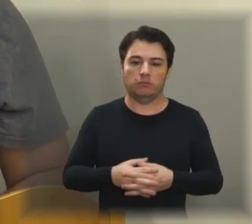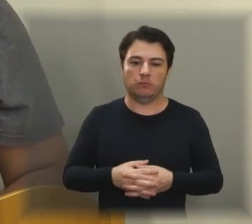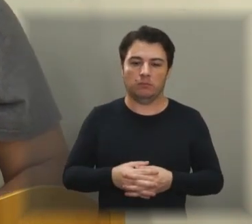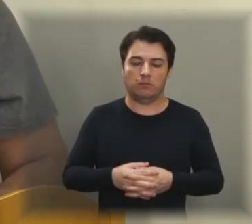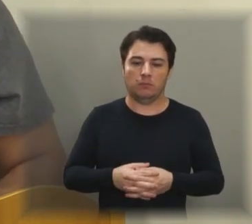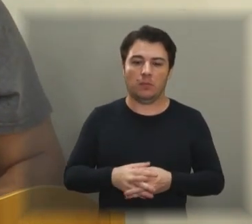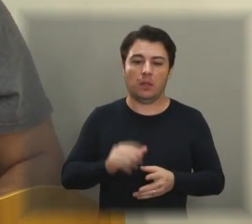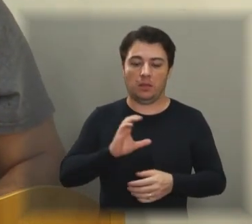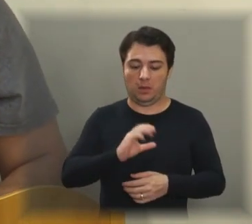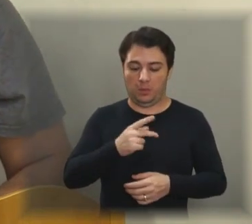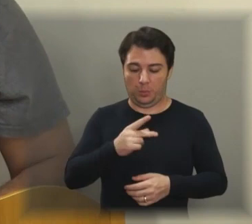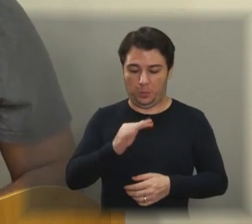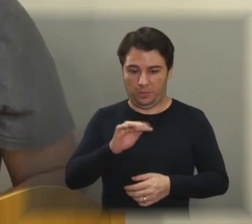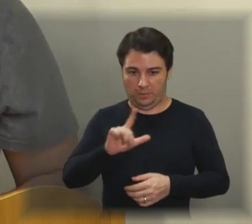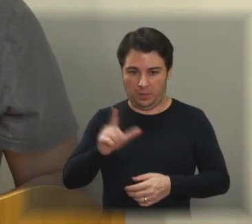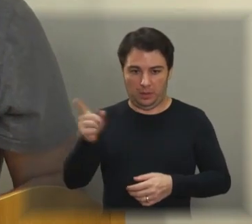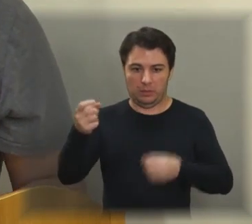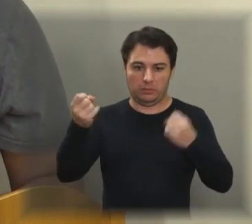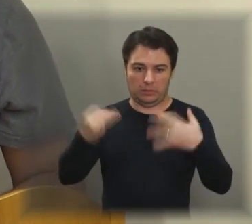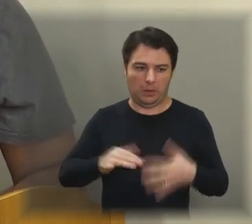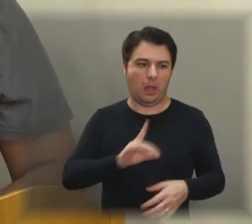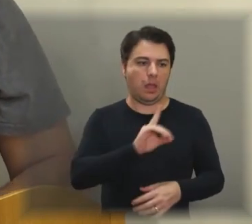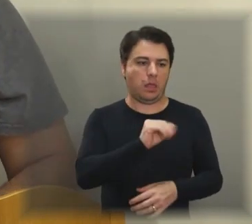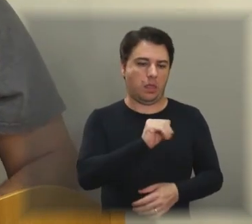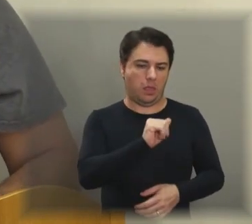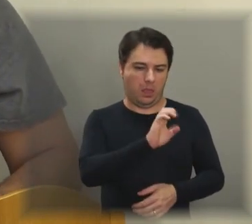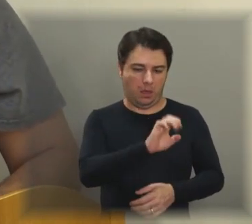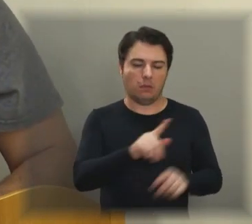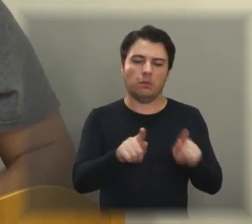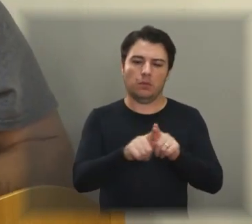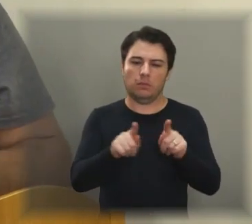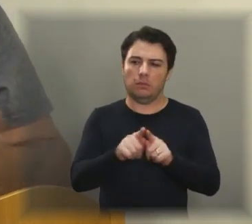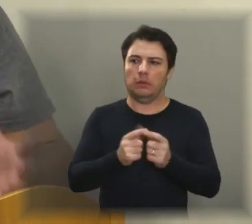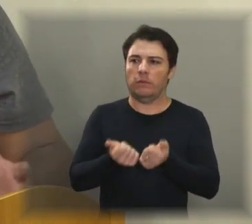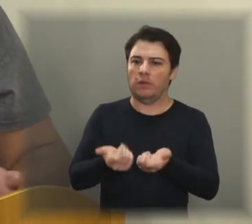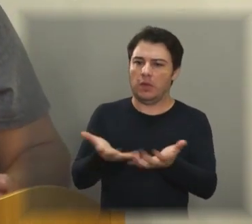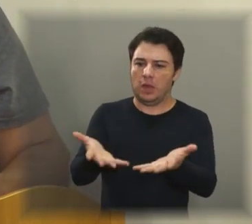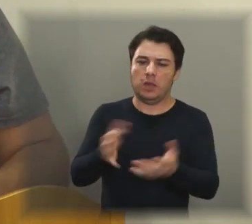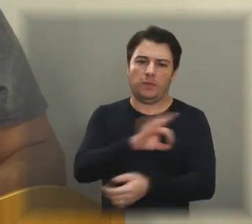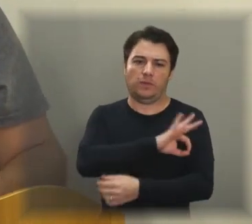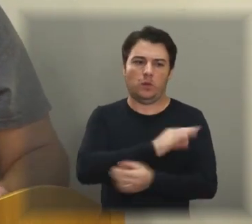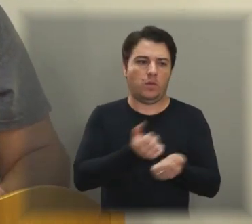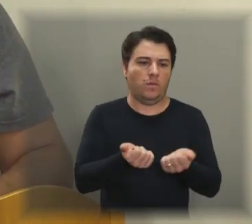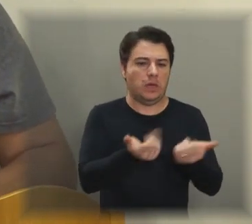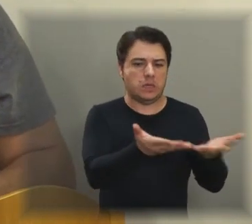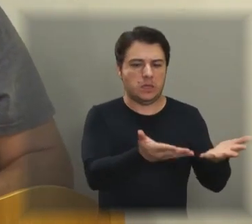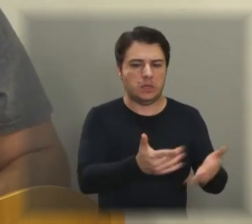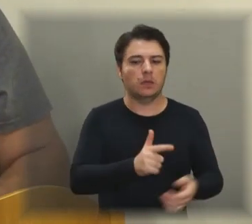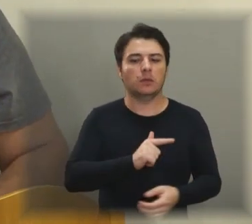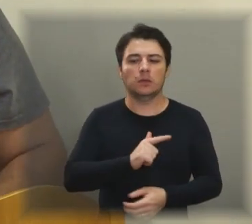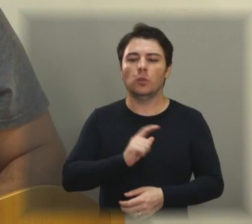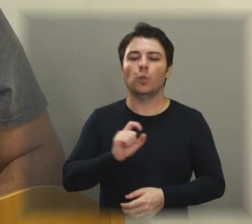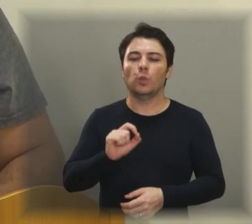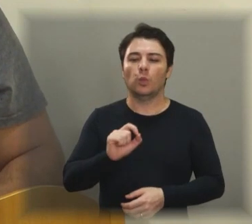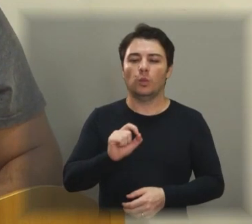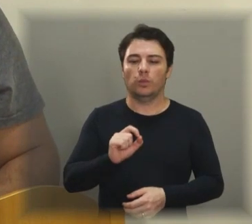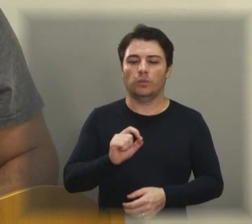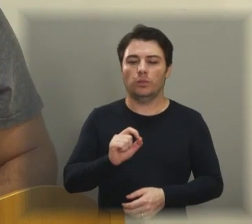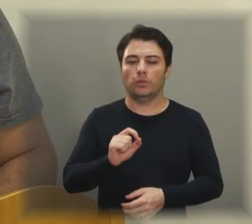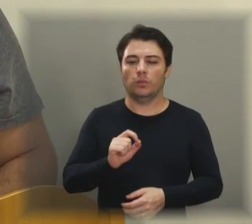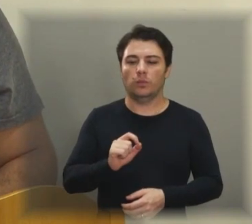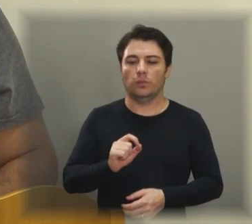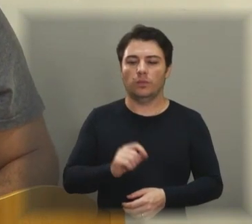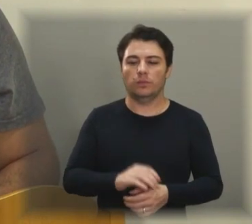como como a CPFL presta o galho pré só a prefeitura a pressa e isso tende a se potencializar Tá